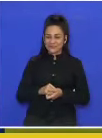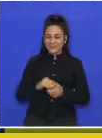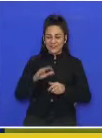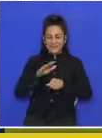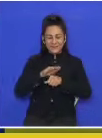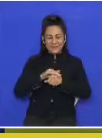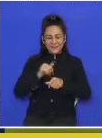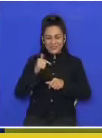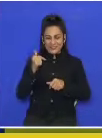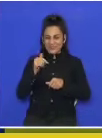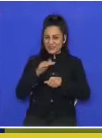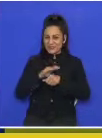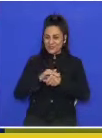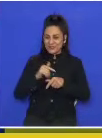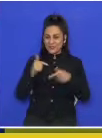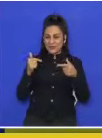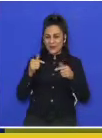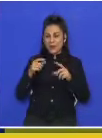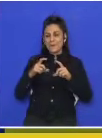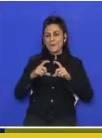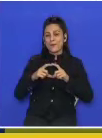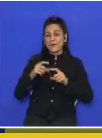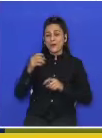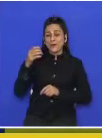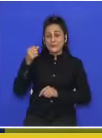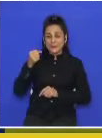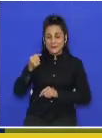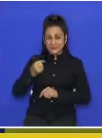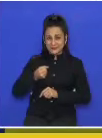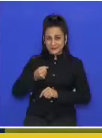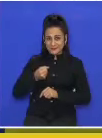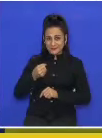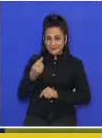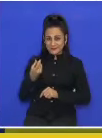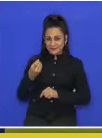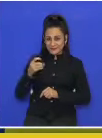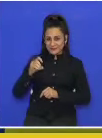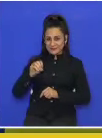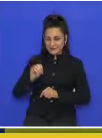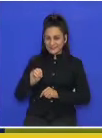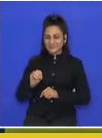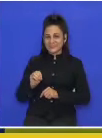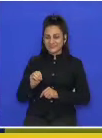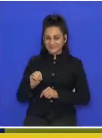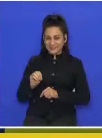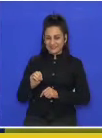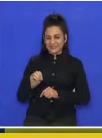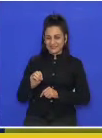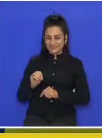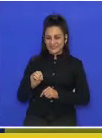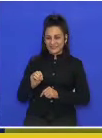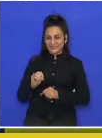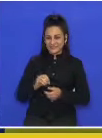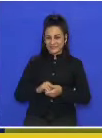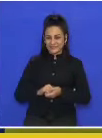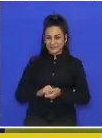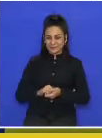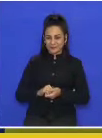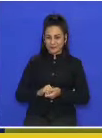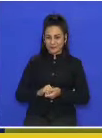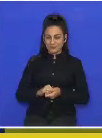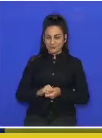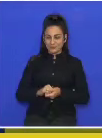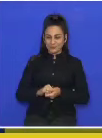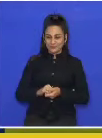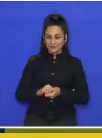Vem sorte, vem sorte. Bola branca, número 10. Branca, 10.